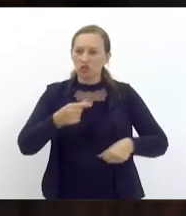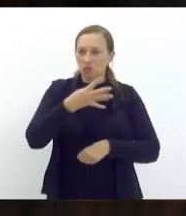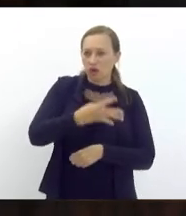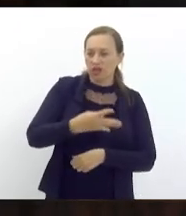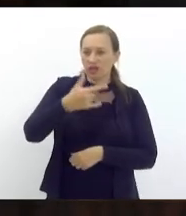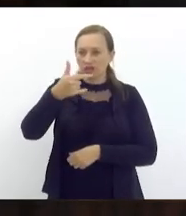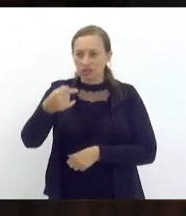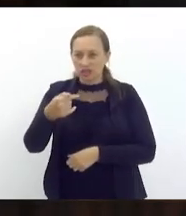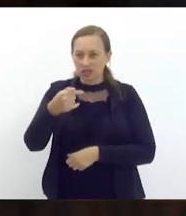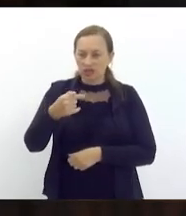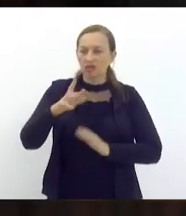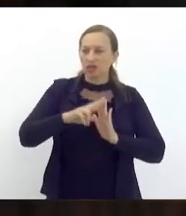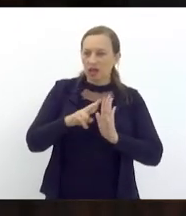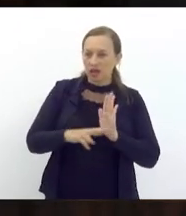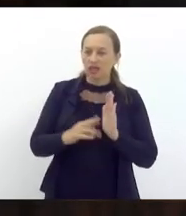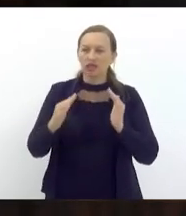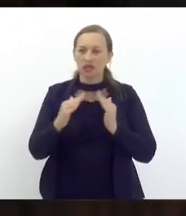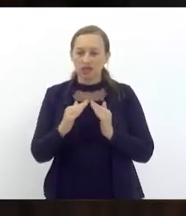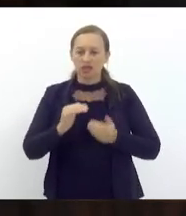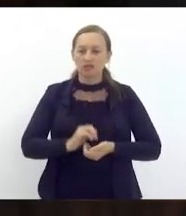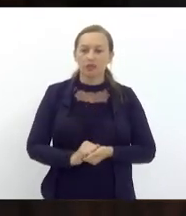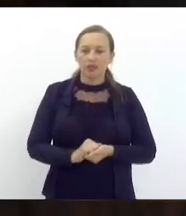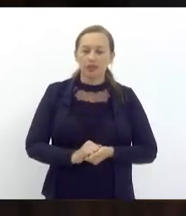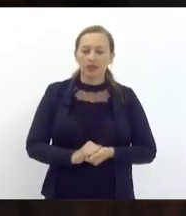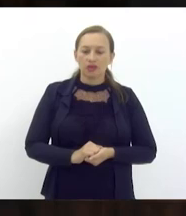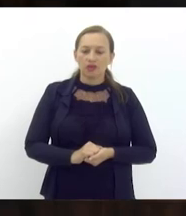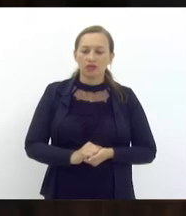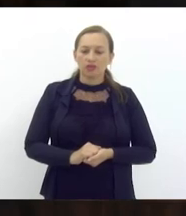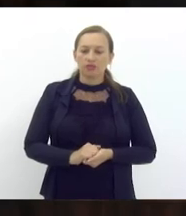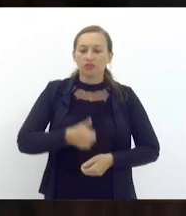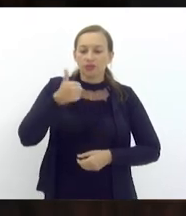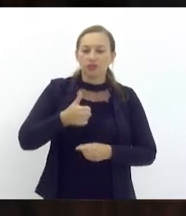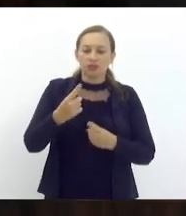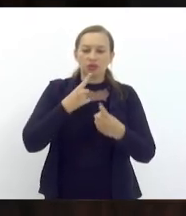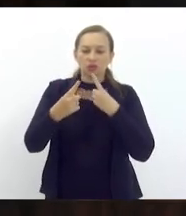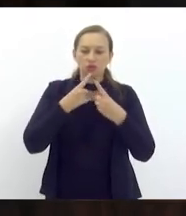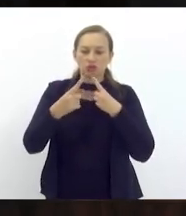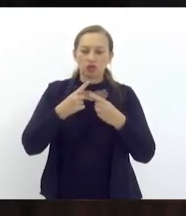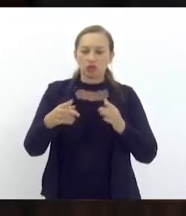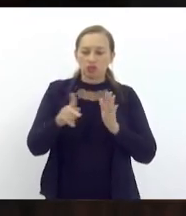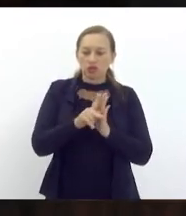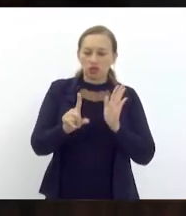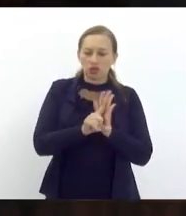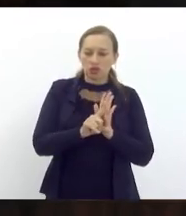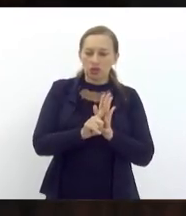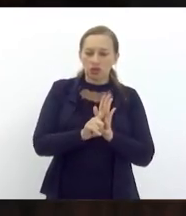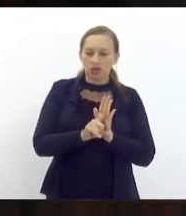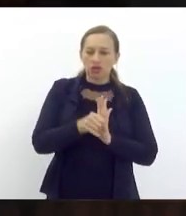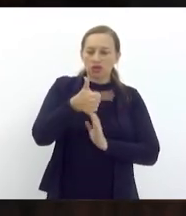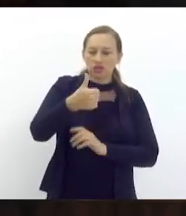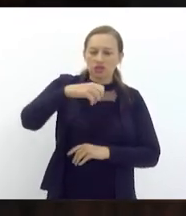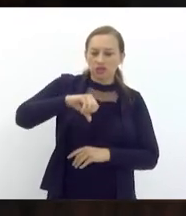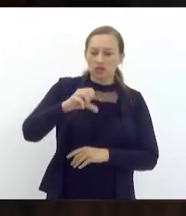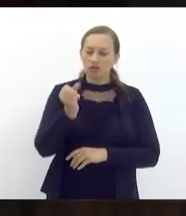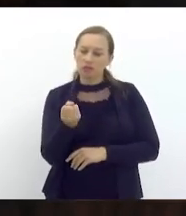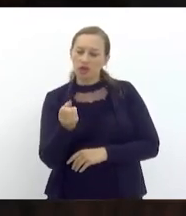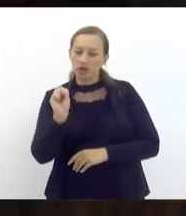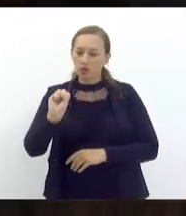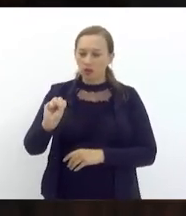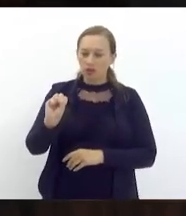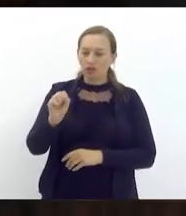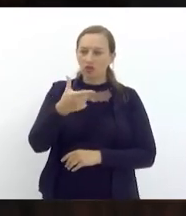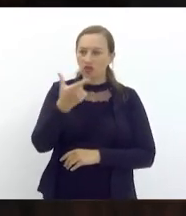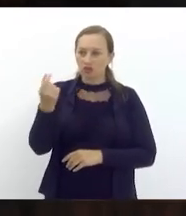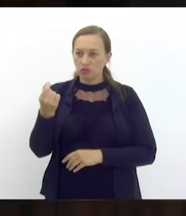47 o resto do Regimento Interno entra hamitação ordinária em primeira discussão projeto de lei número 1968 de